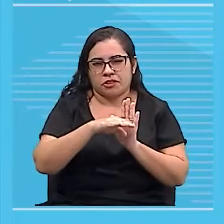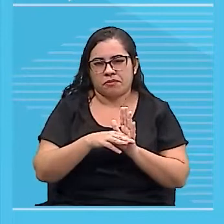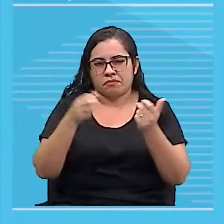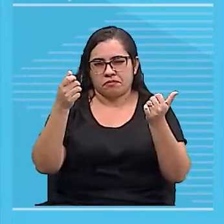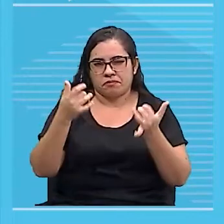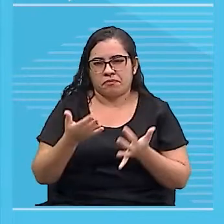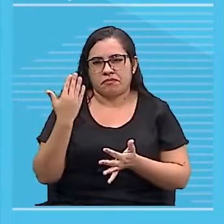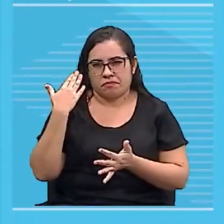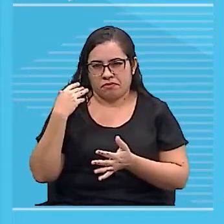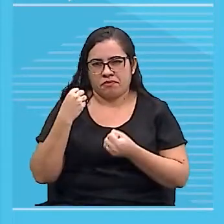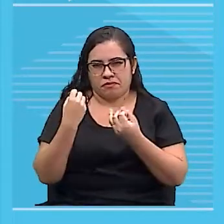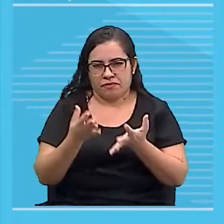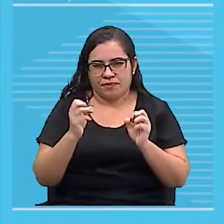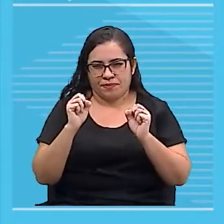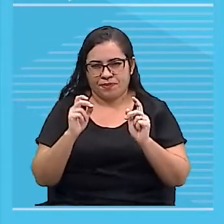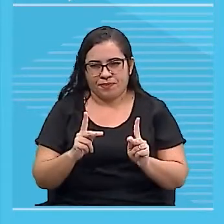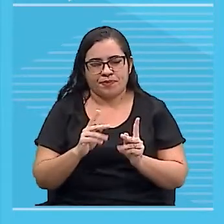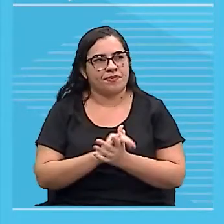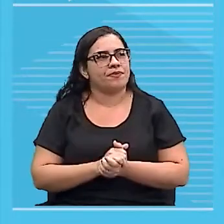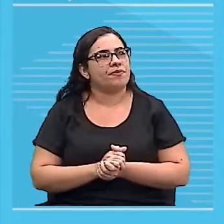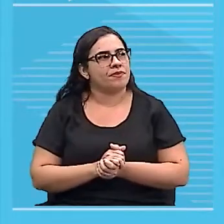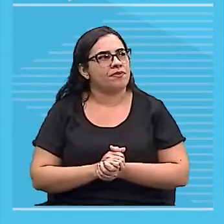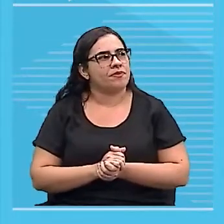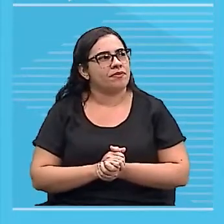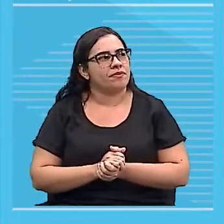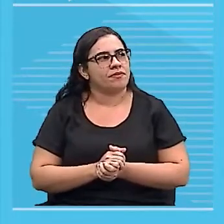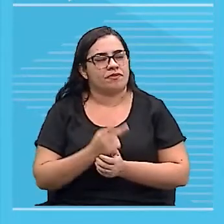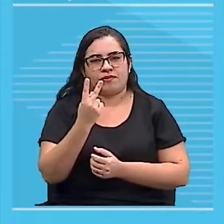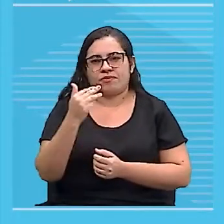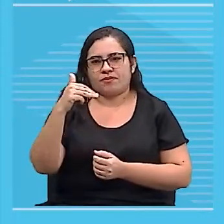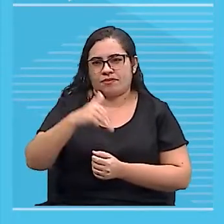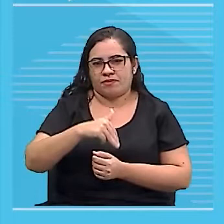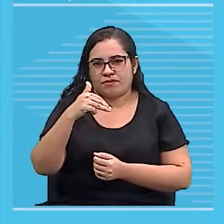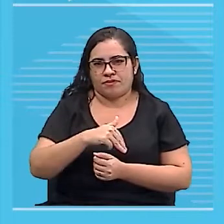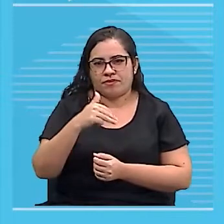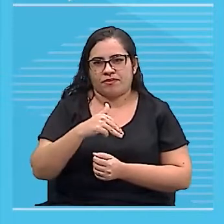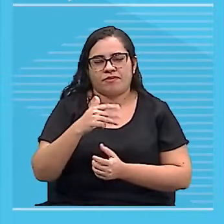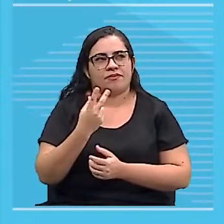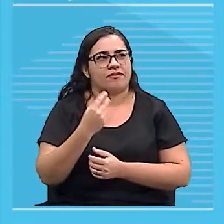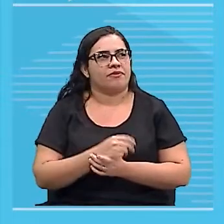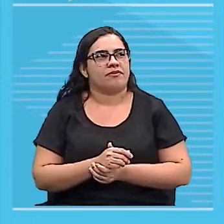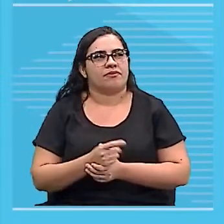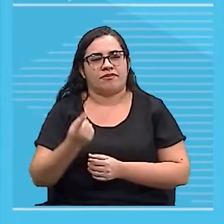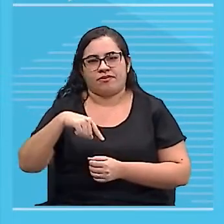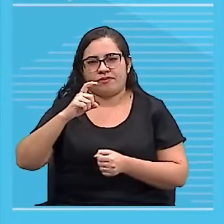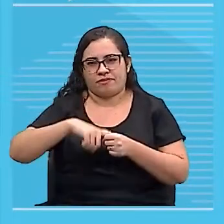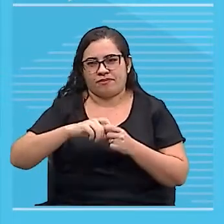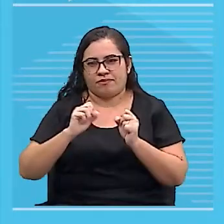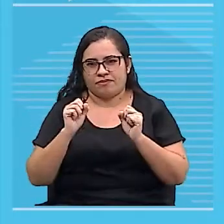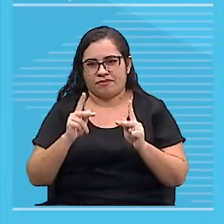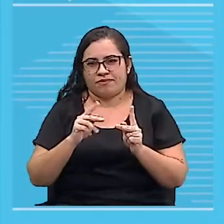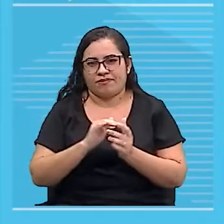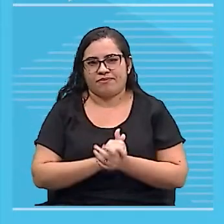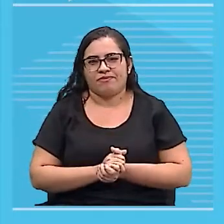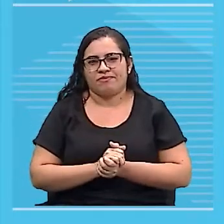dos conteúdos para vocês, beleza? Vou dar 2 minutinhos para você nessa tela e depois a gente volta. 2